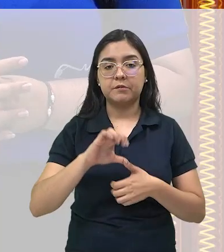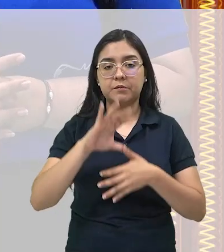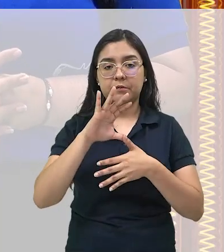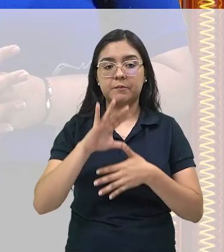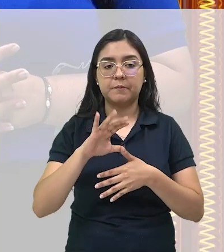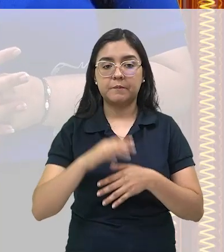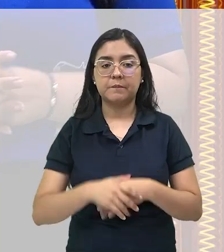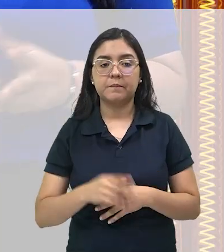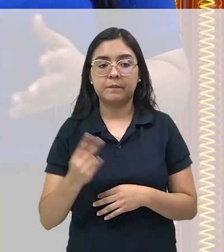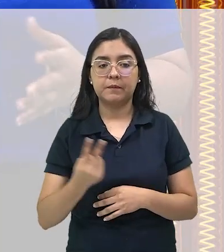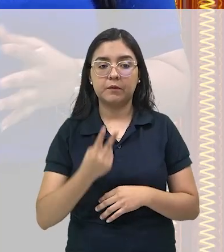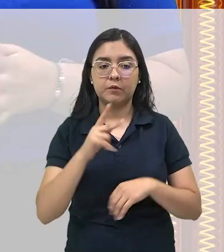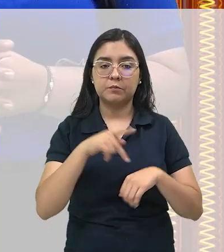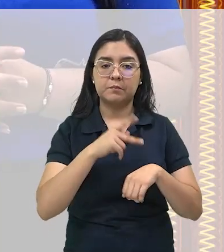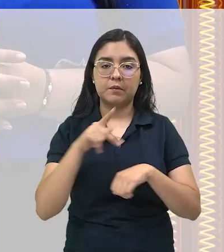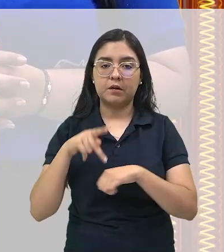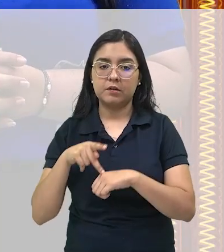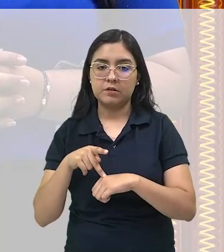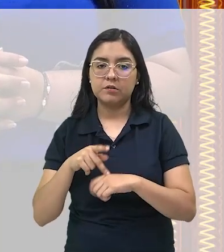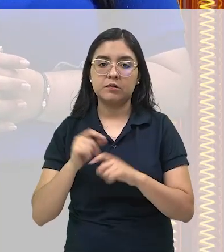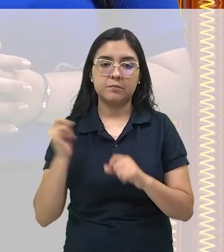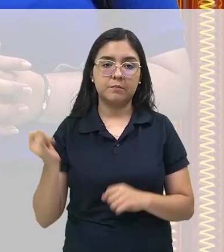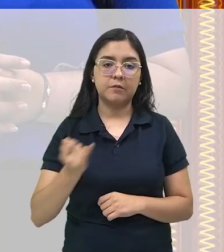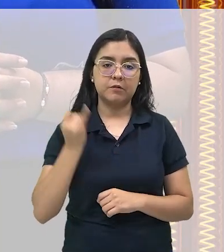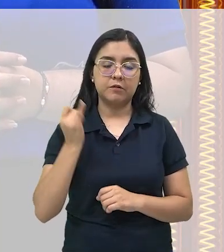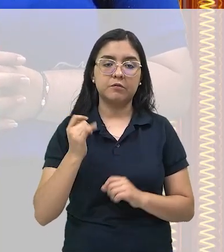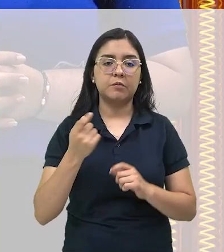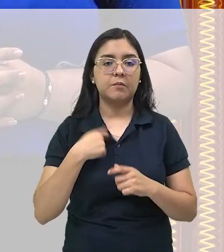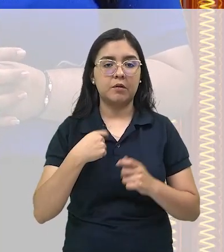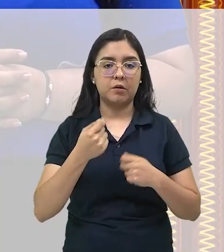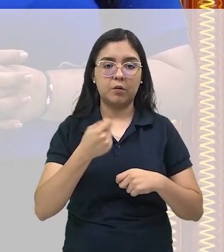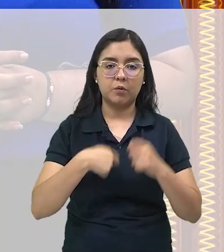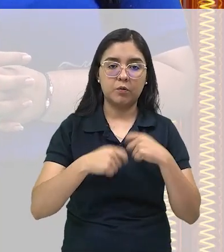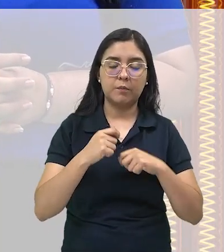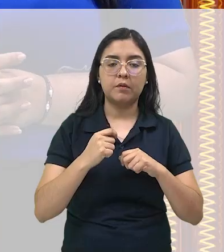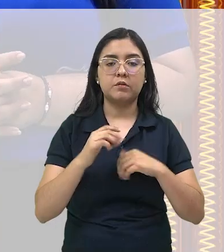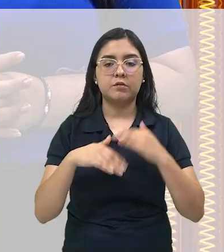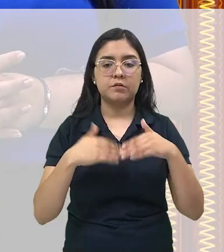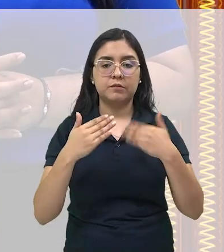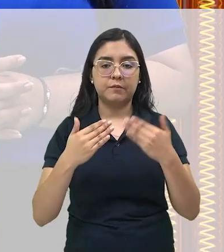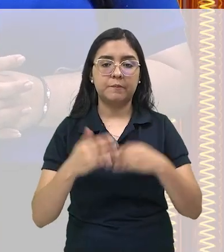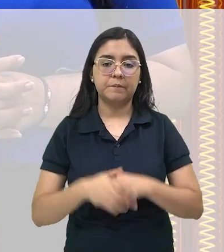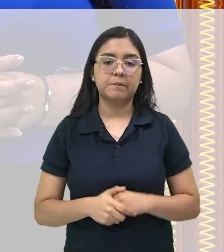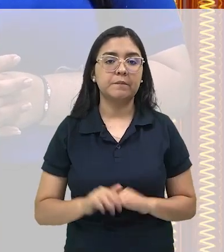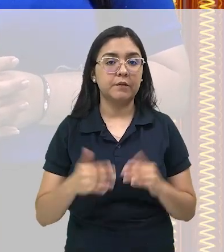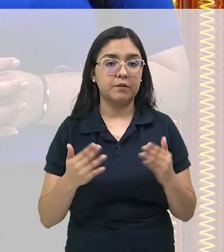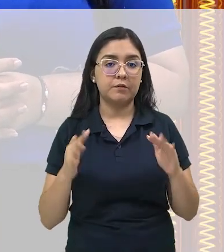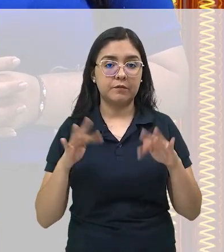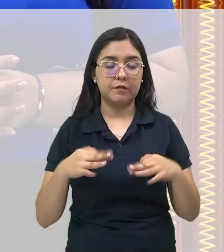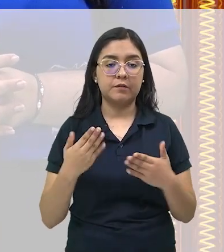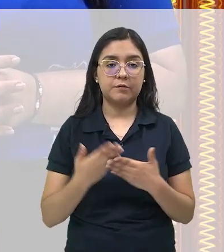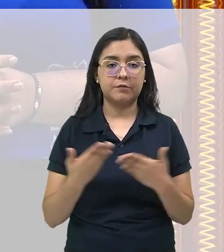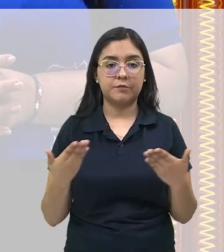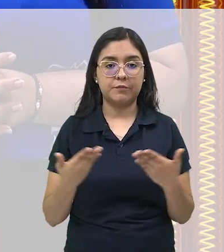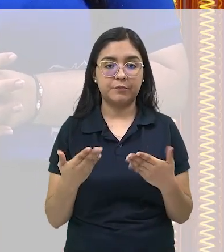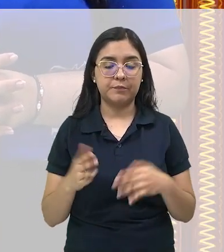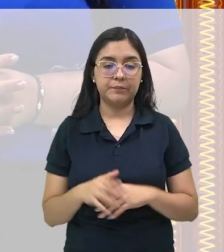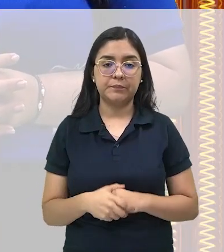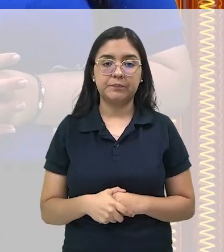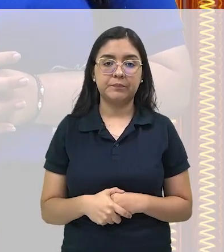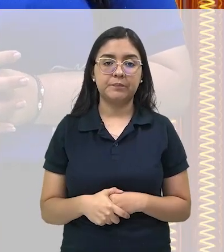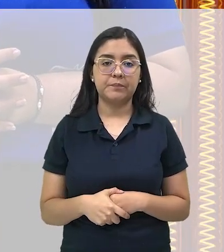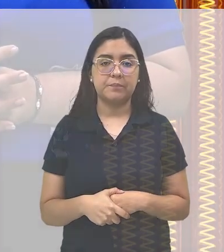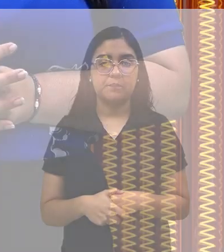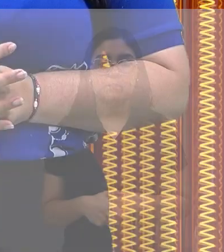2 fortes países com uma economia mais desenvolvida. Bom, por aqui finalizamos a nossa aula de geografia.